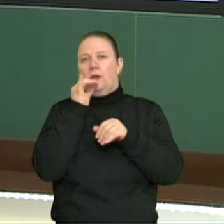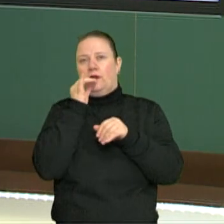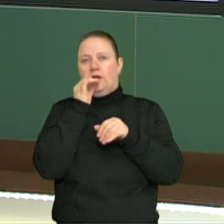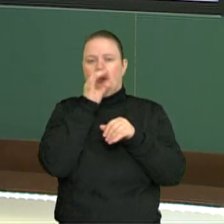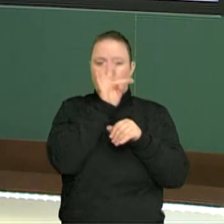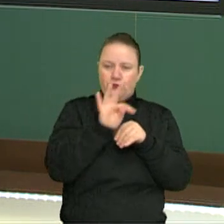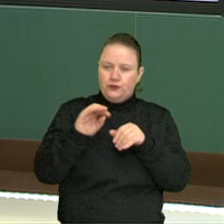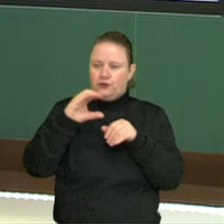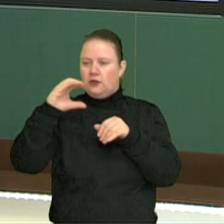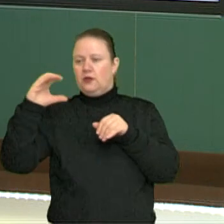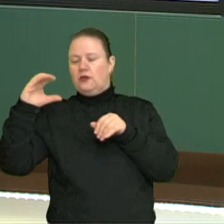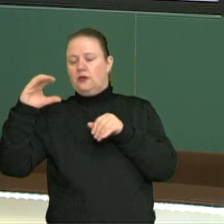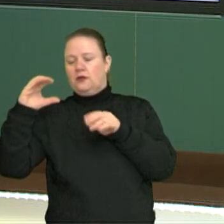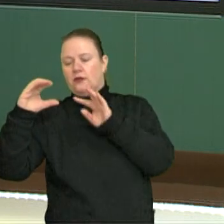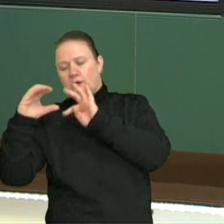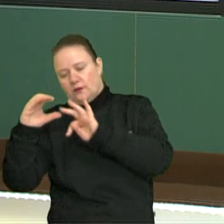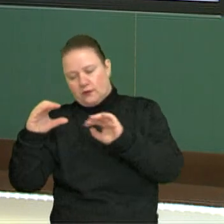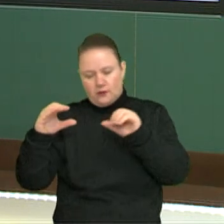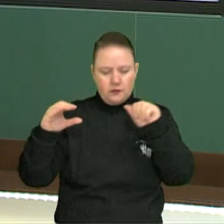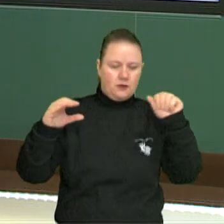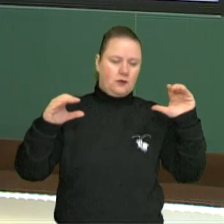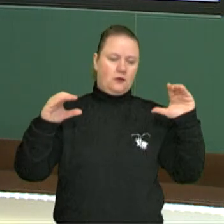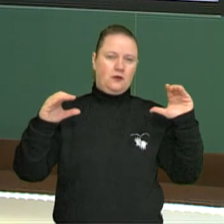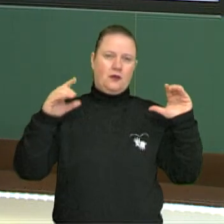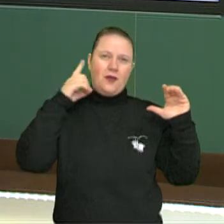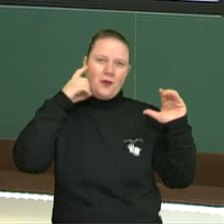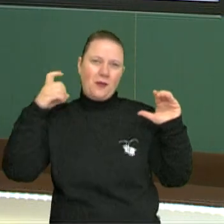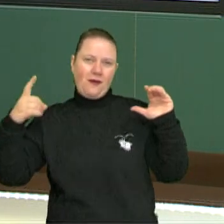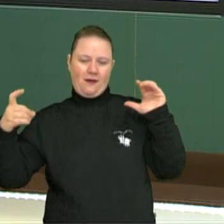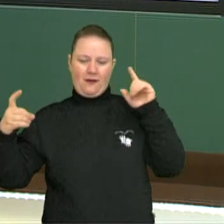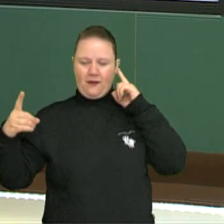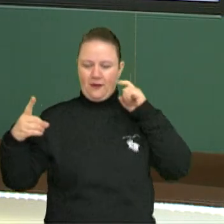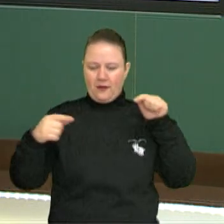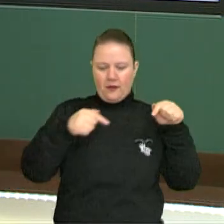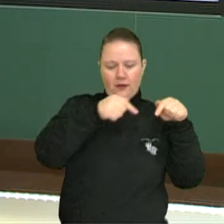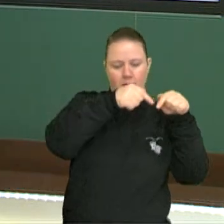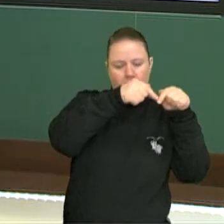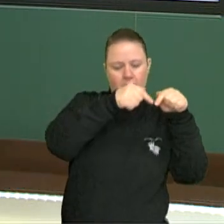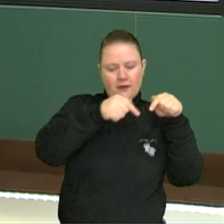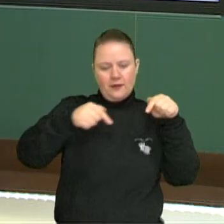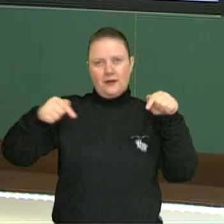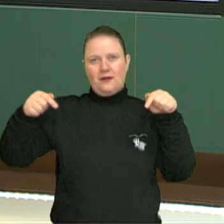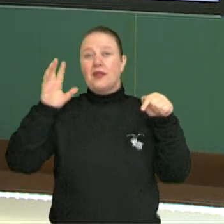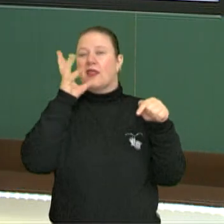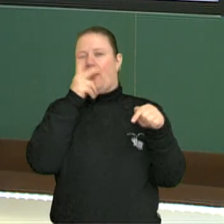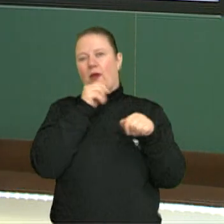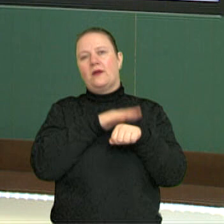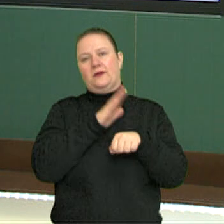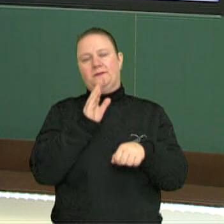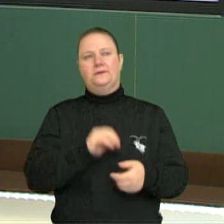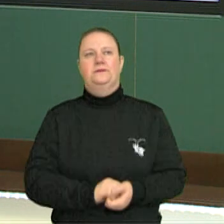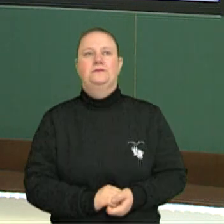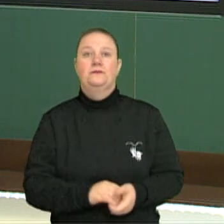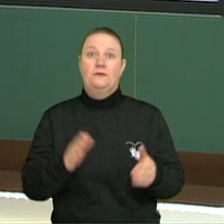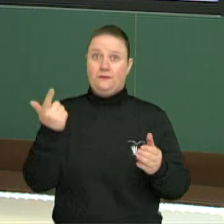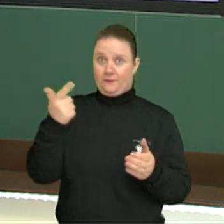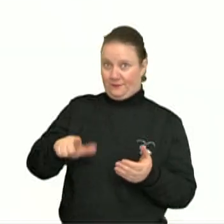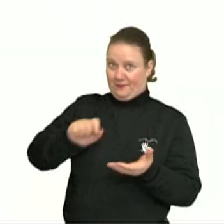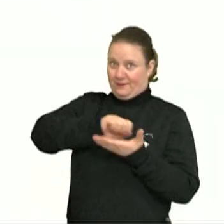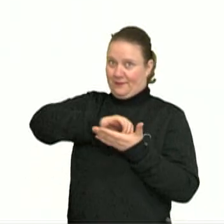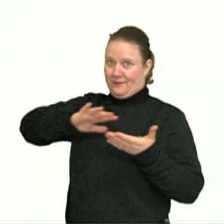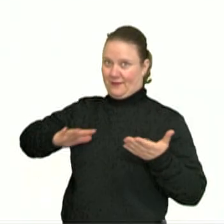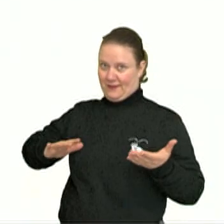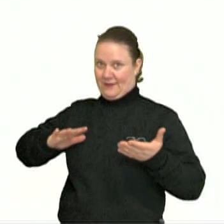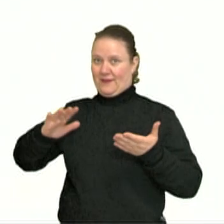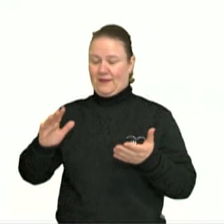e o relógio irá se atrasar. Ok? Uma outra atividade para a gente fortalecer essa conexão com o pêndulo.